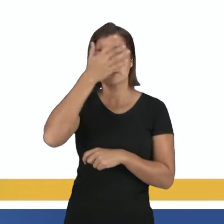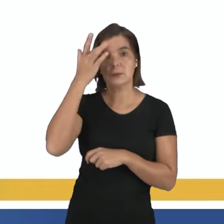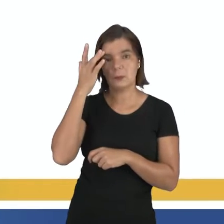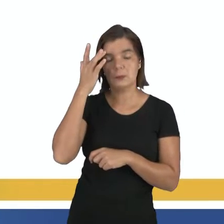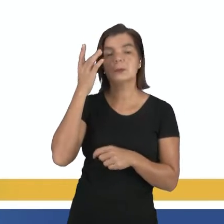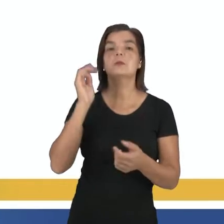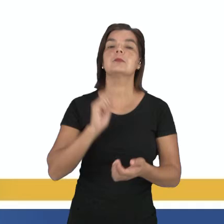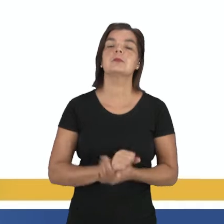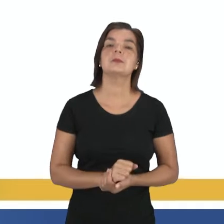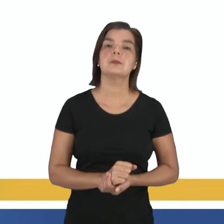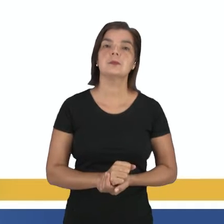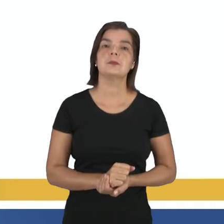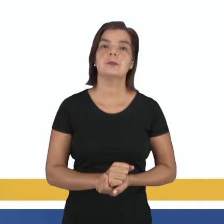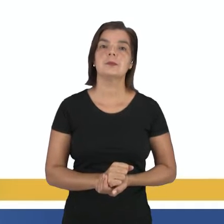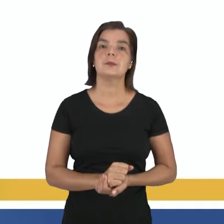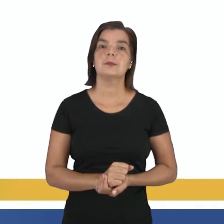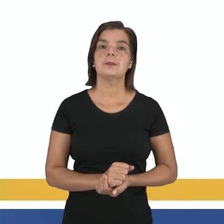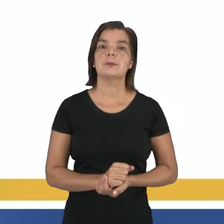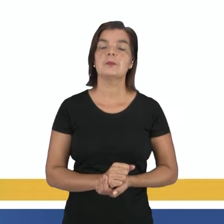pessoas